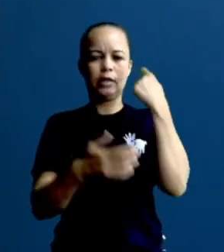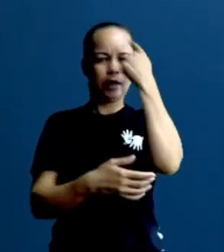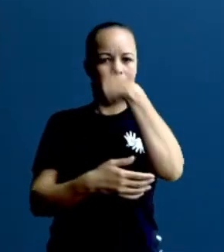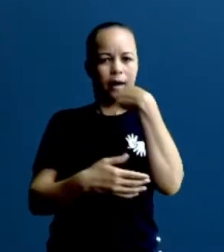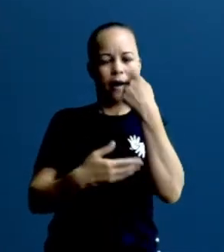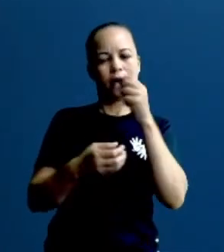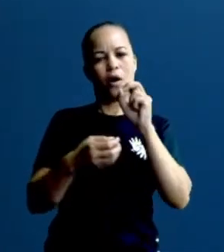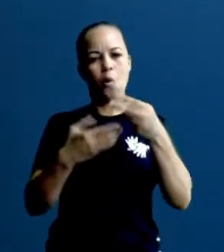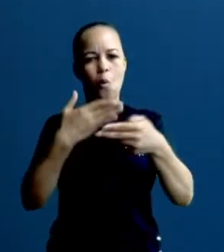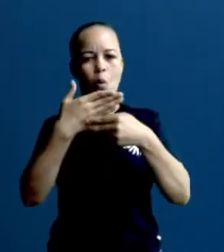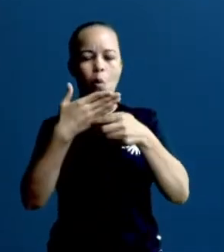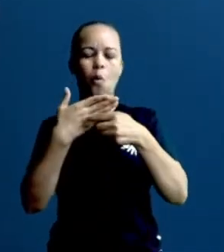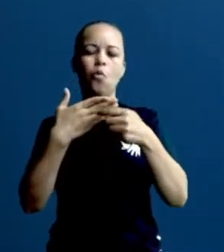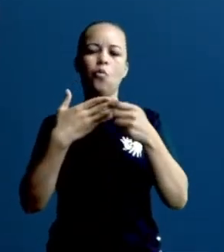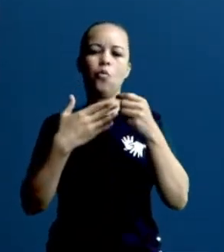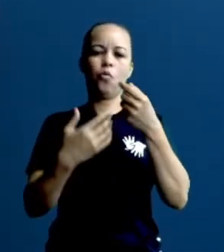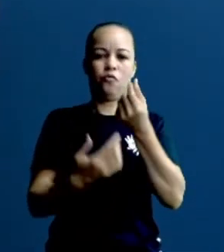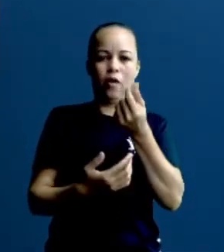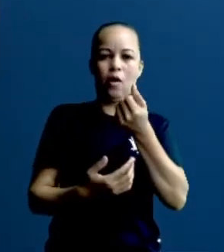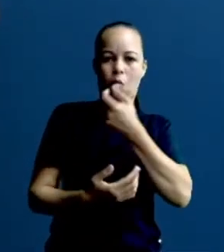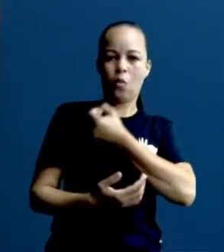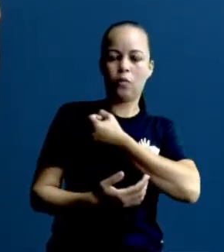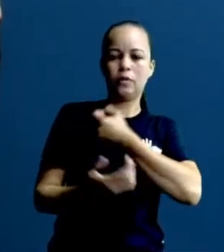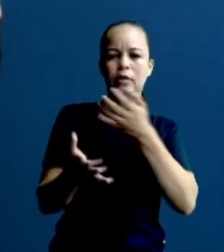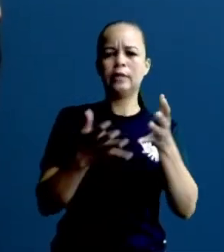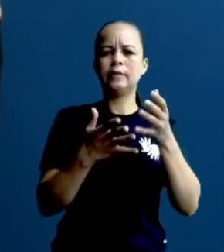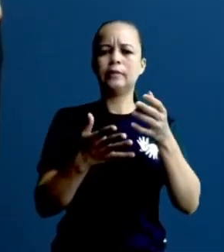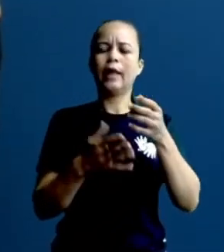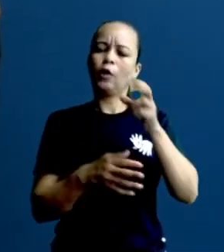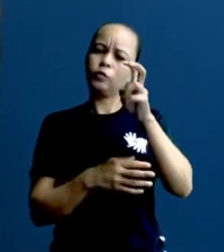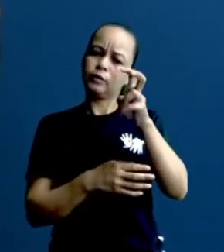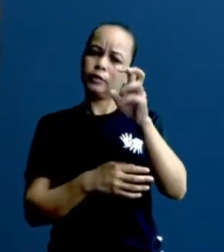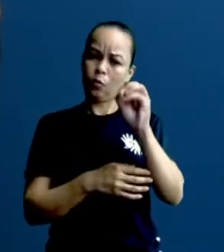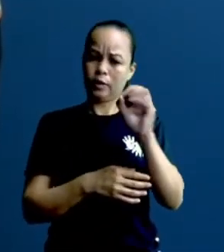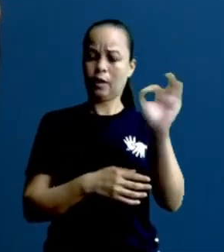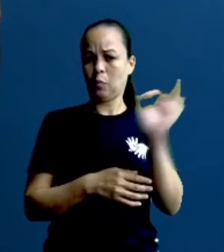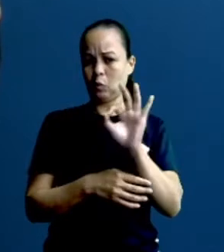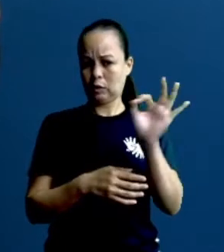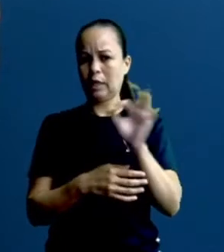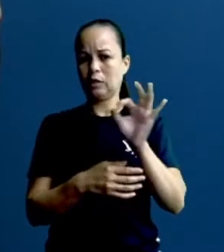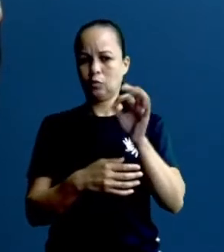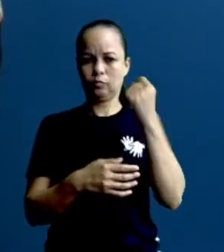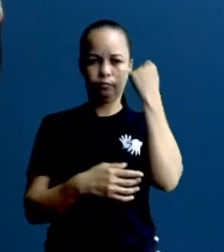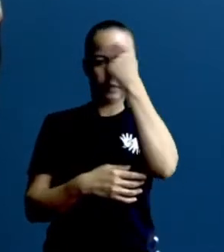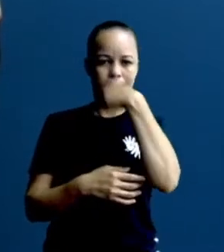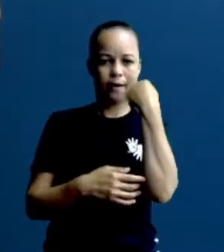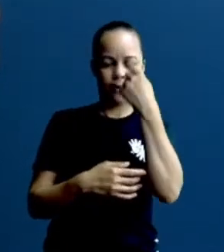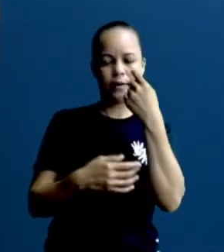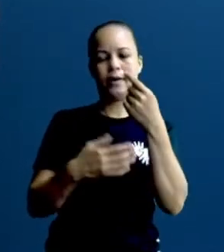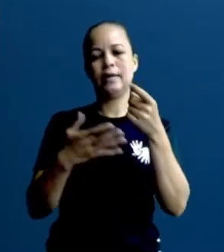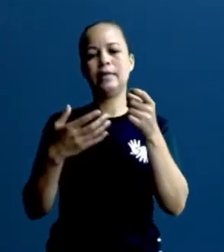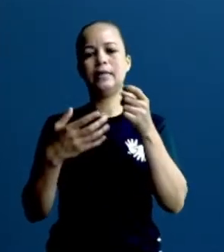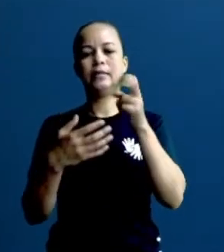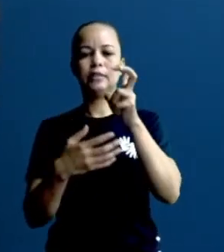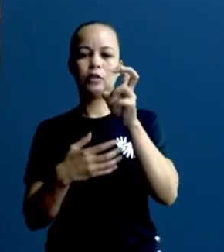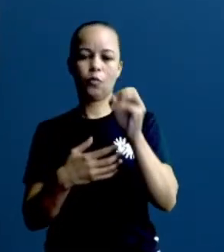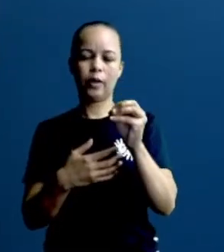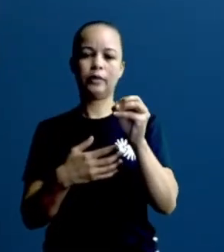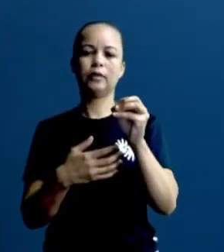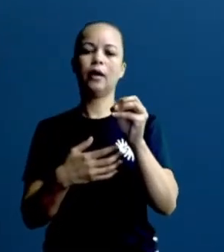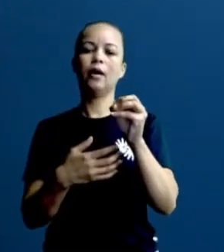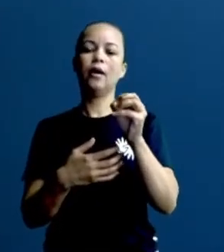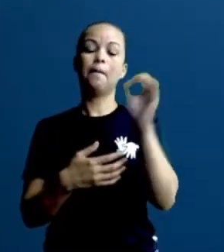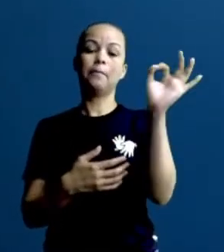eu tenho 50% de sair cara e 50% de sair coroa, né? Então, eu tenho